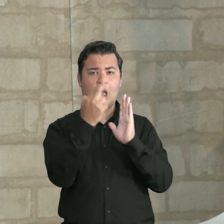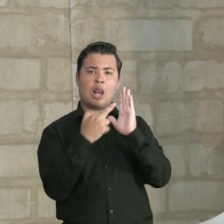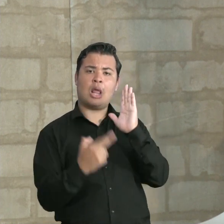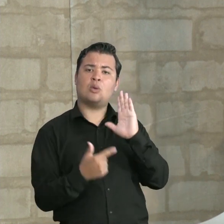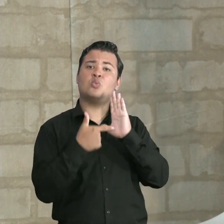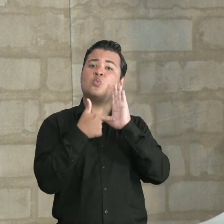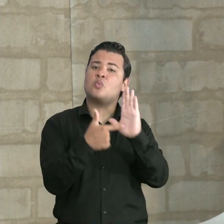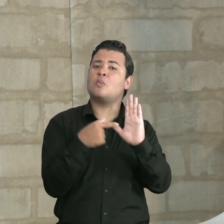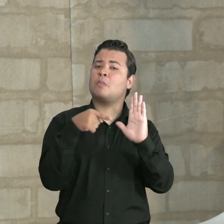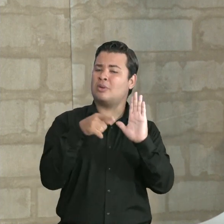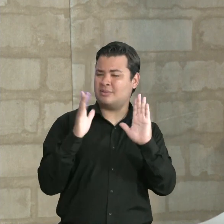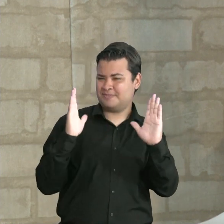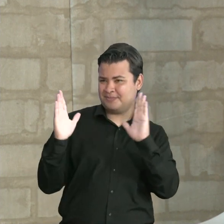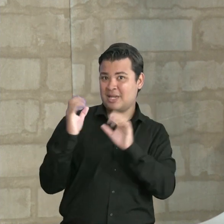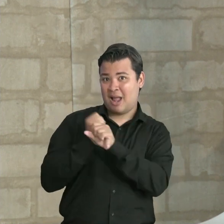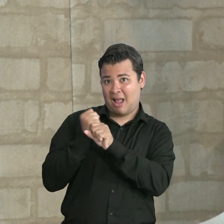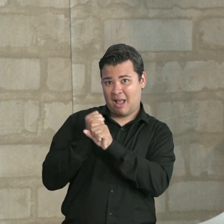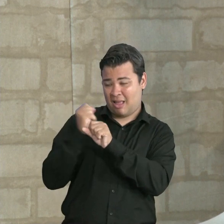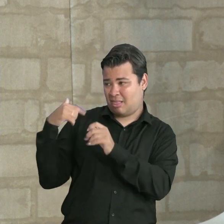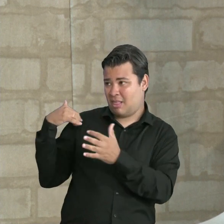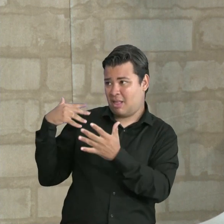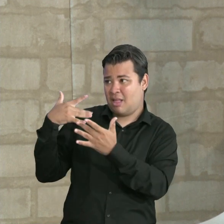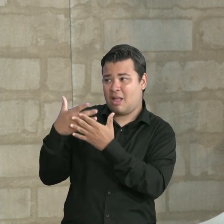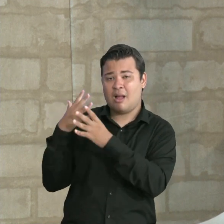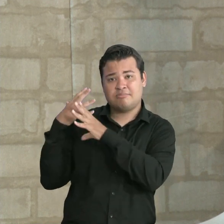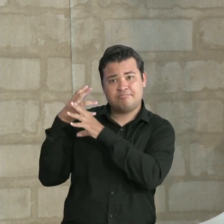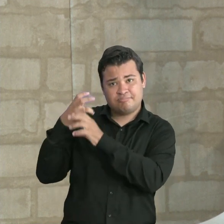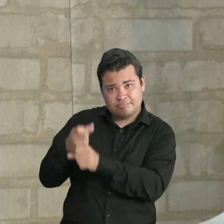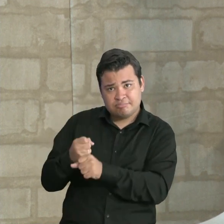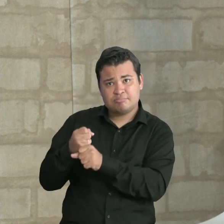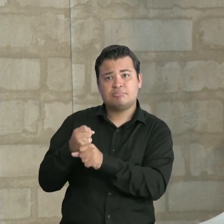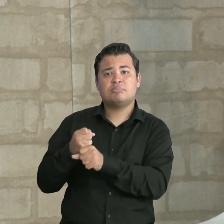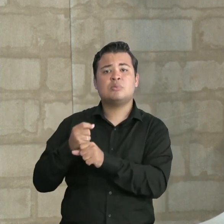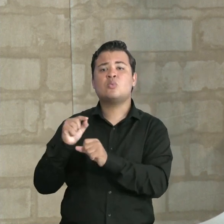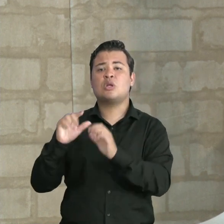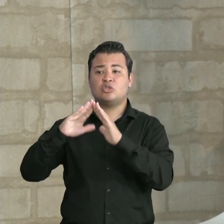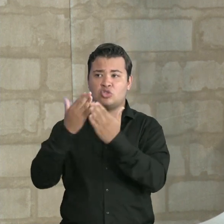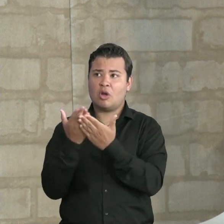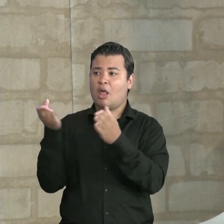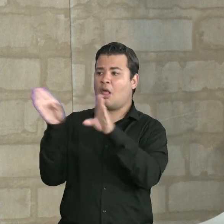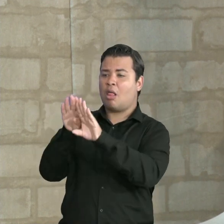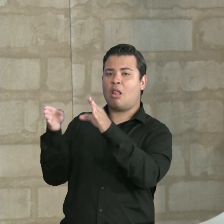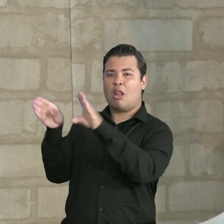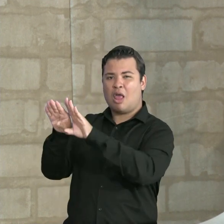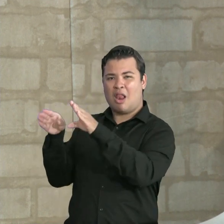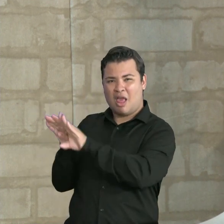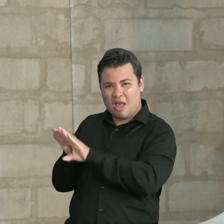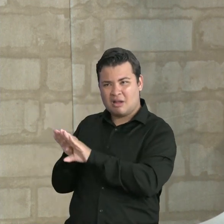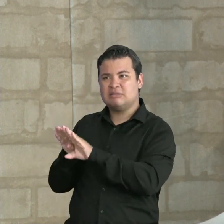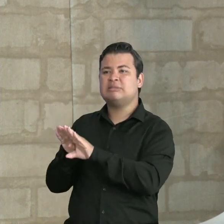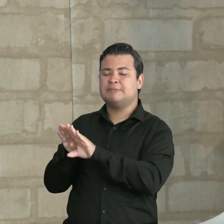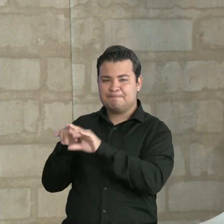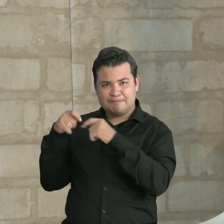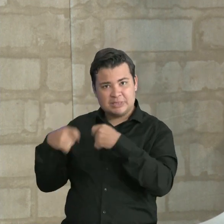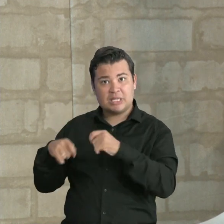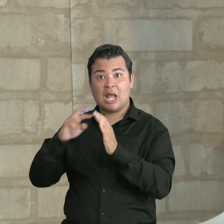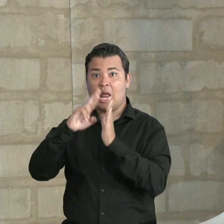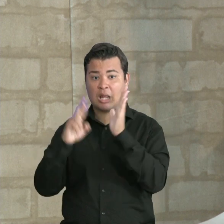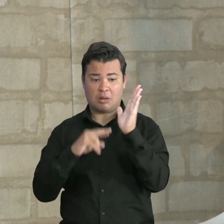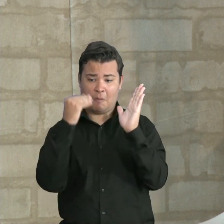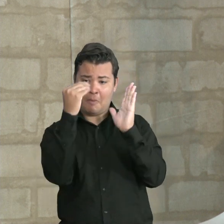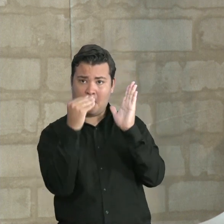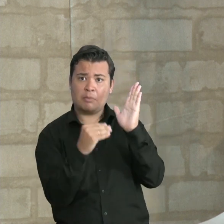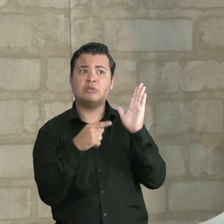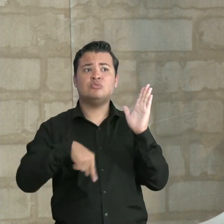que tivemos aí que fechar as escolas em todos os seus níveis. Isso foi uma